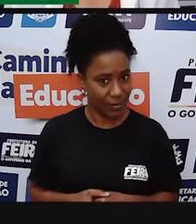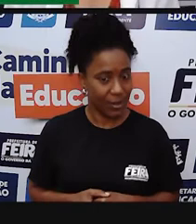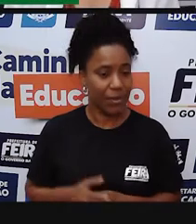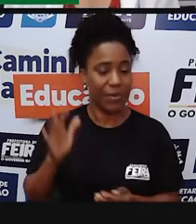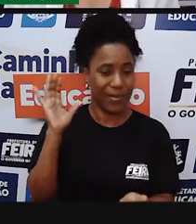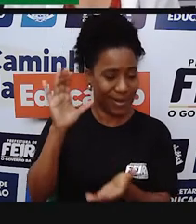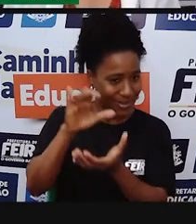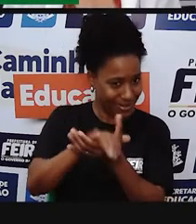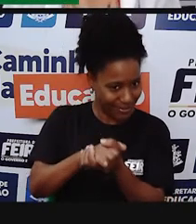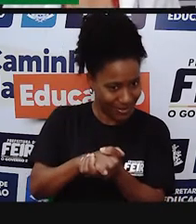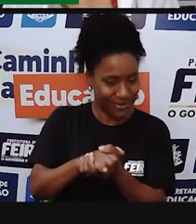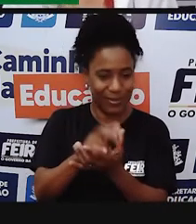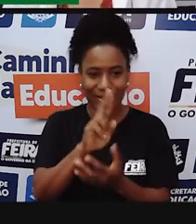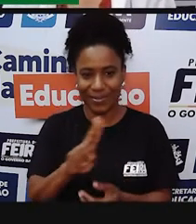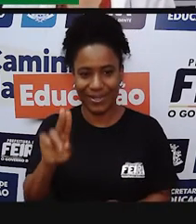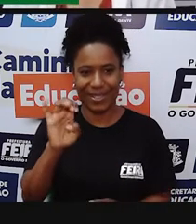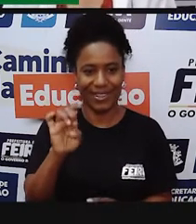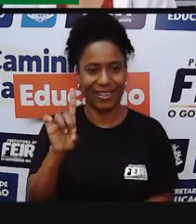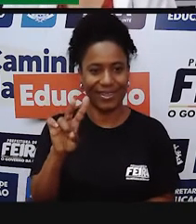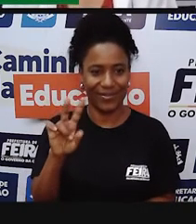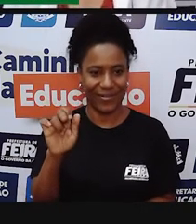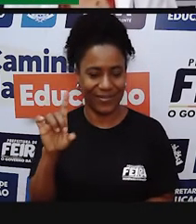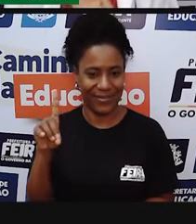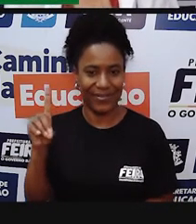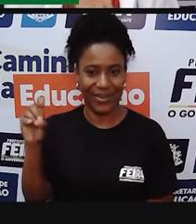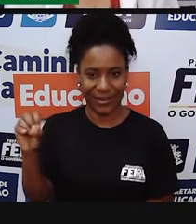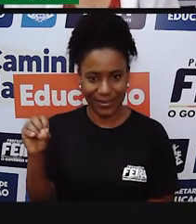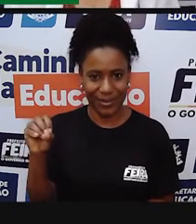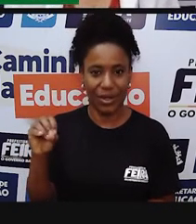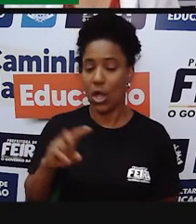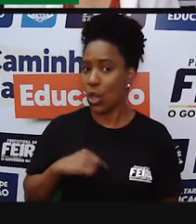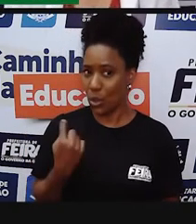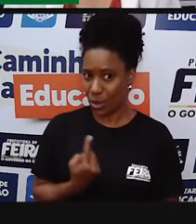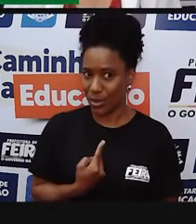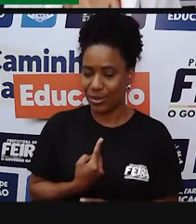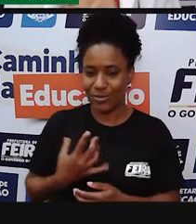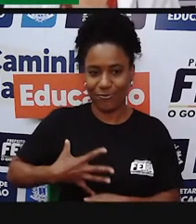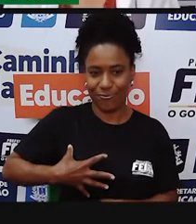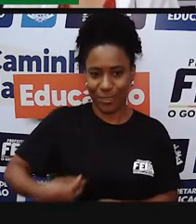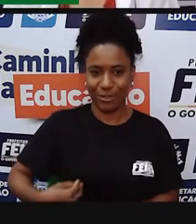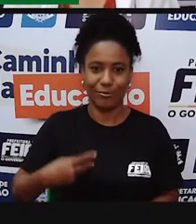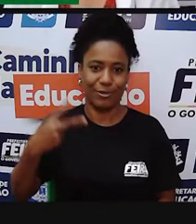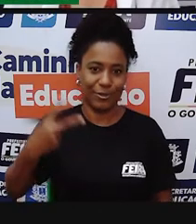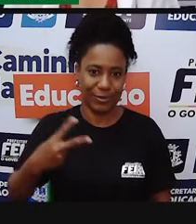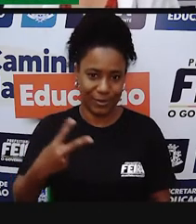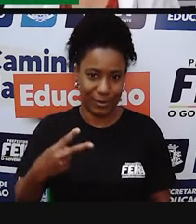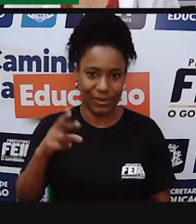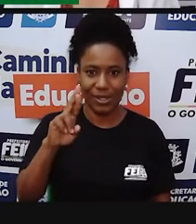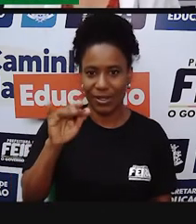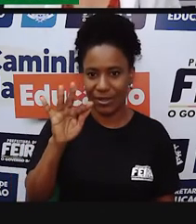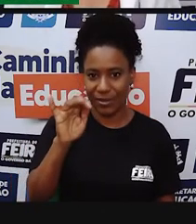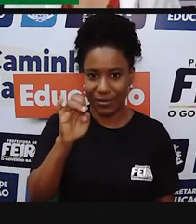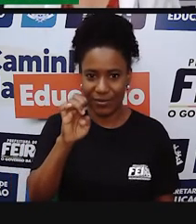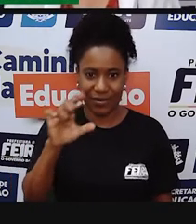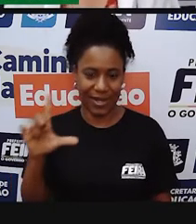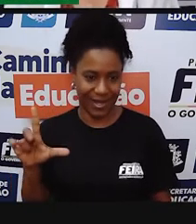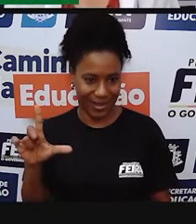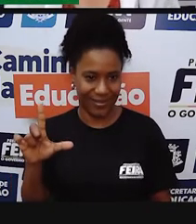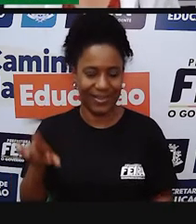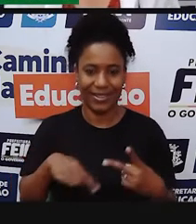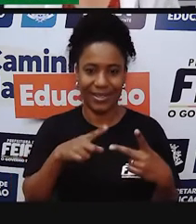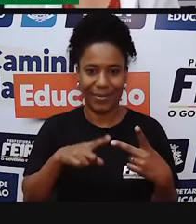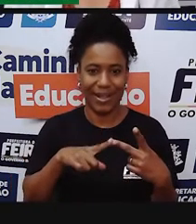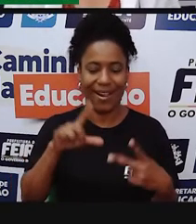esposo é Divaldo we have to Kill ver nós temos dois filhos Rafael e maçã e